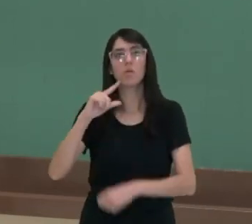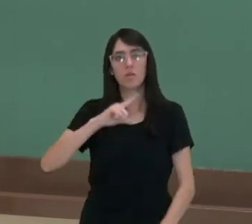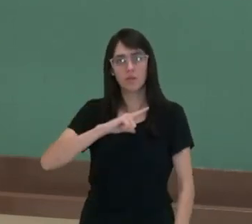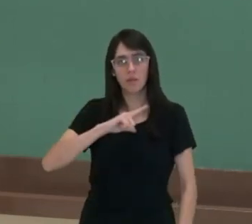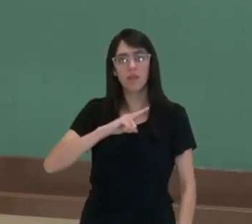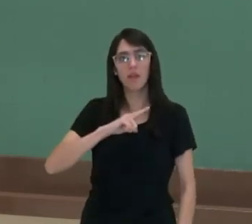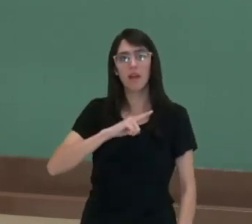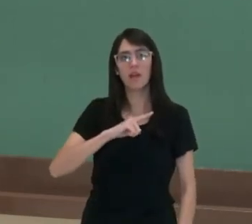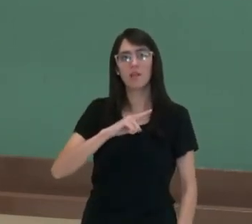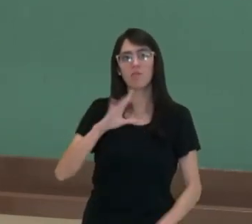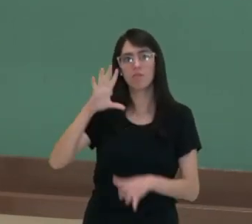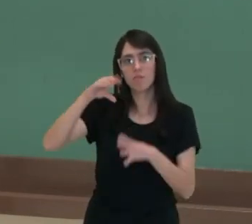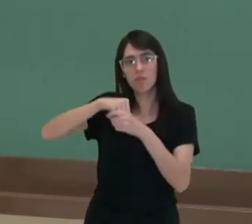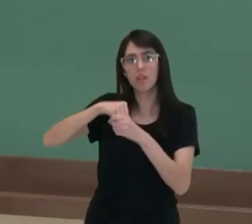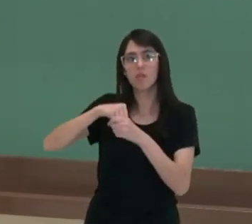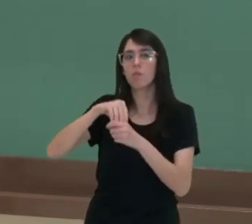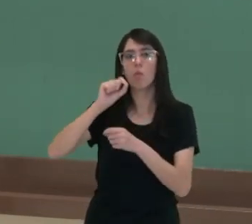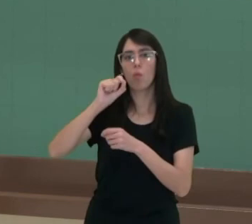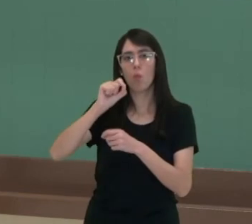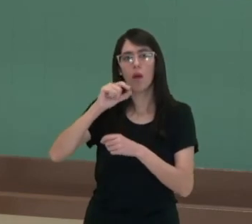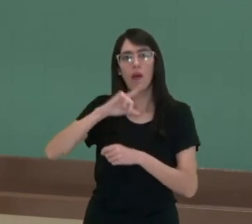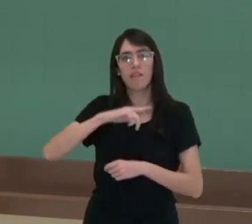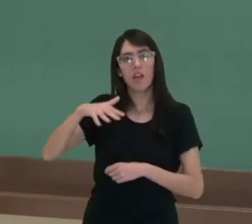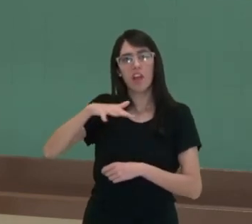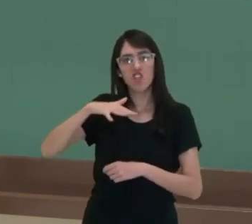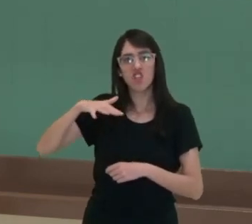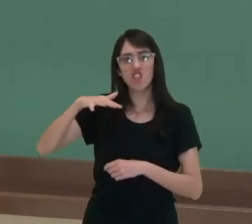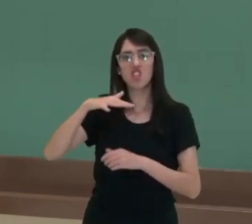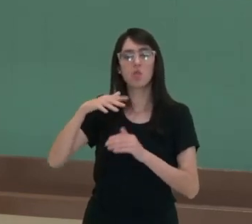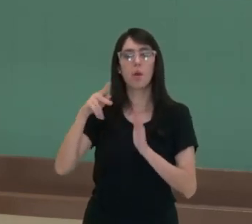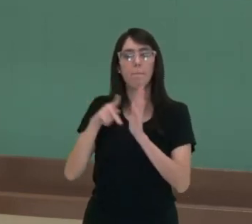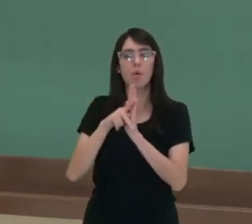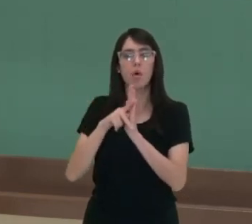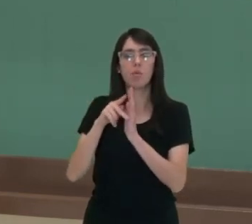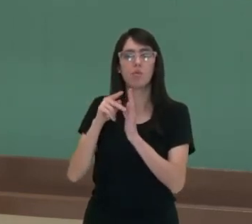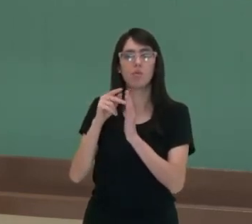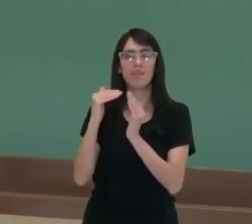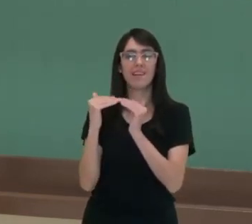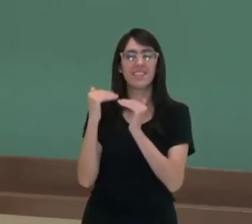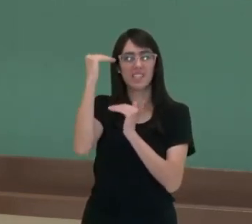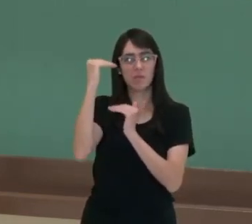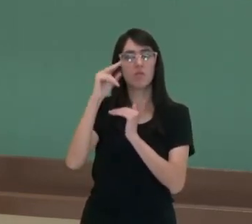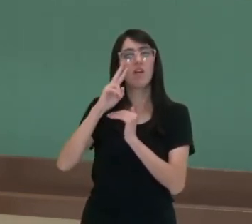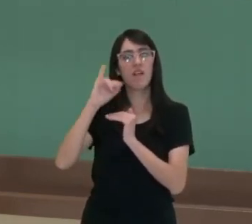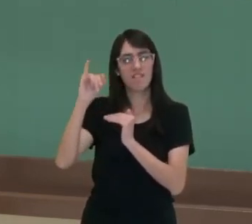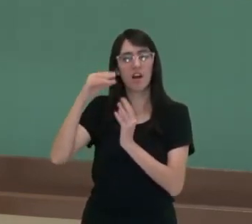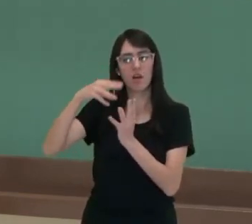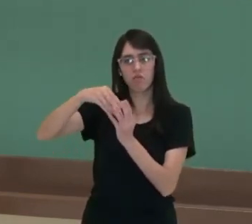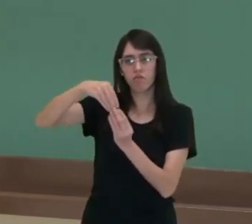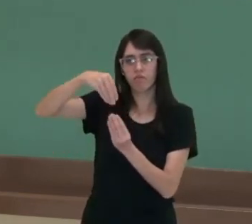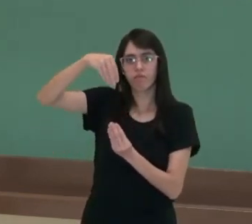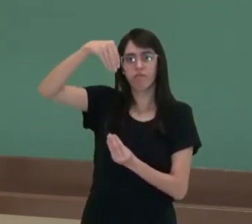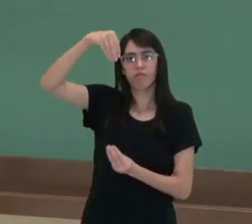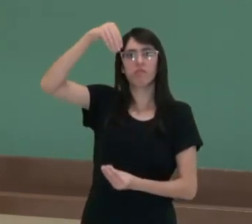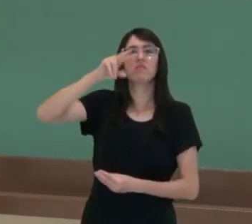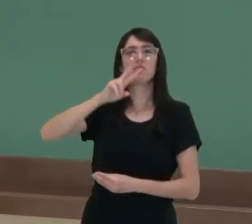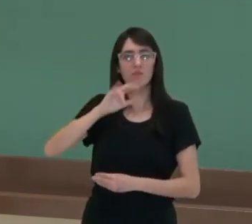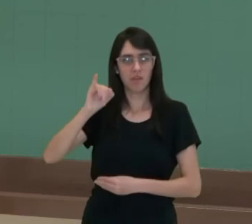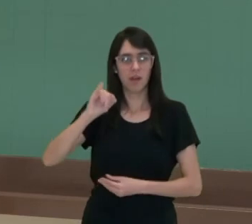alongar. Então nós temos aqui regiões de crescimento, então o osso vai se alongar, vai crescer nessa região. E olha aqui, ó.